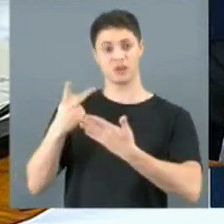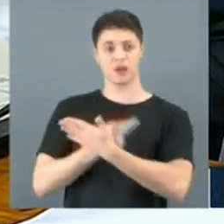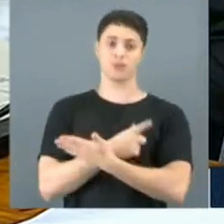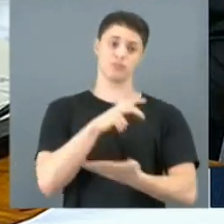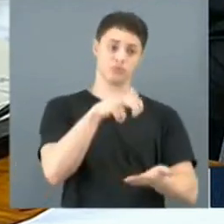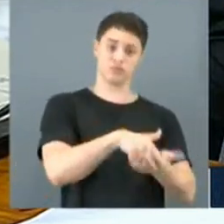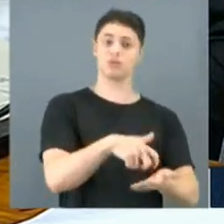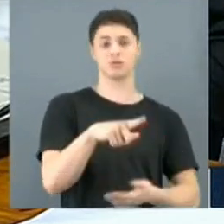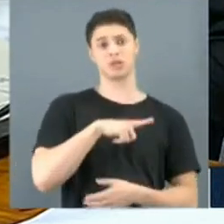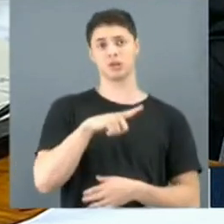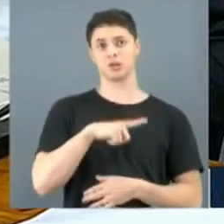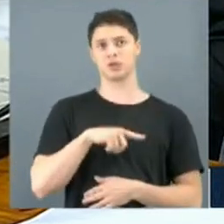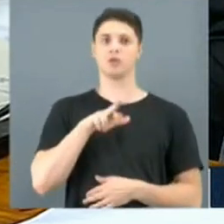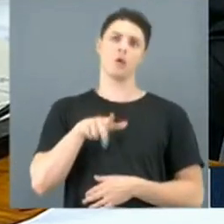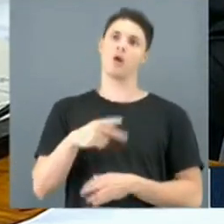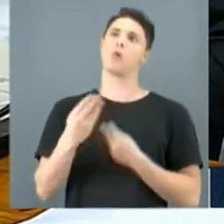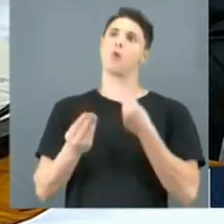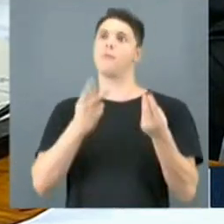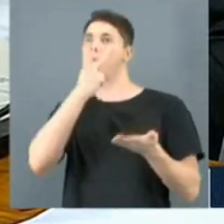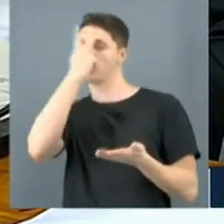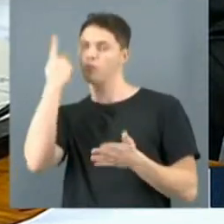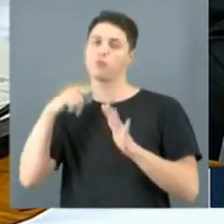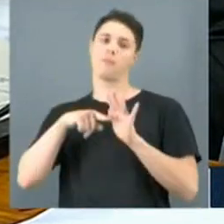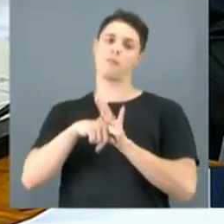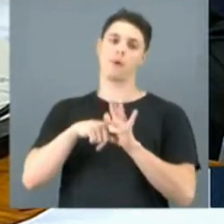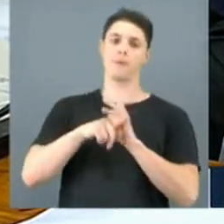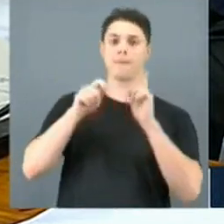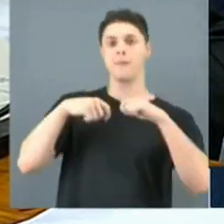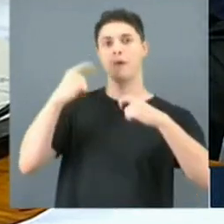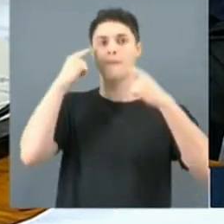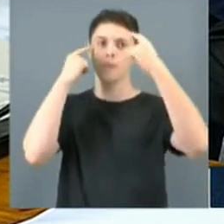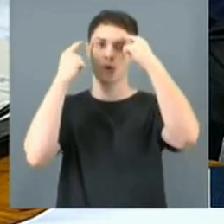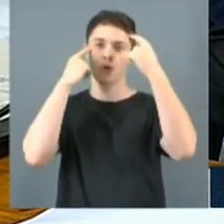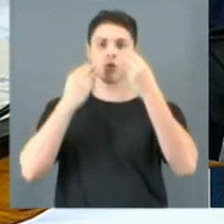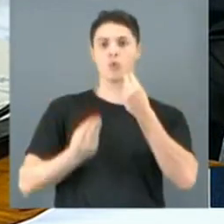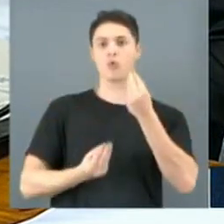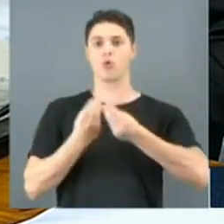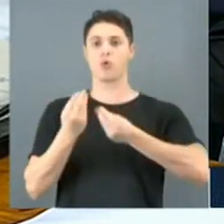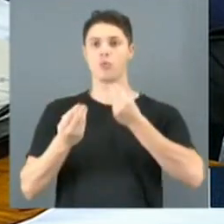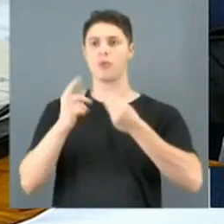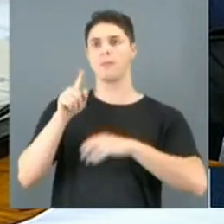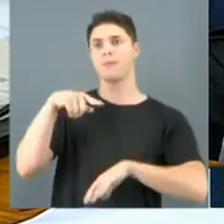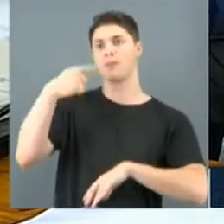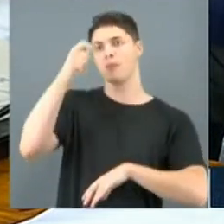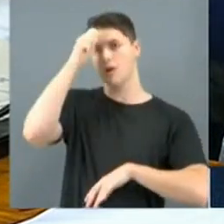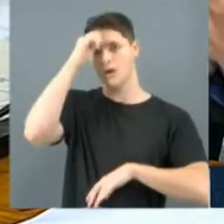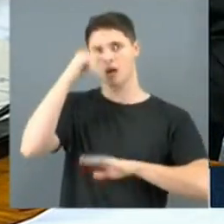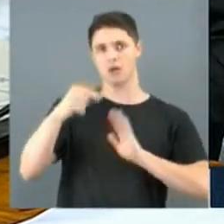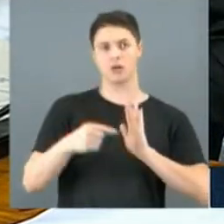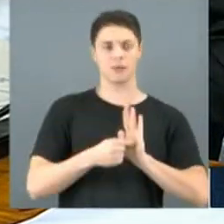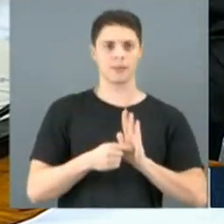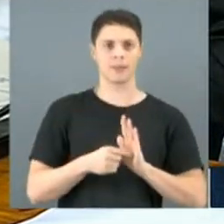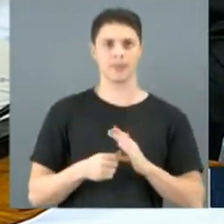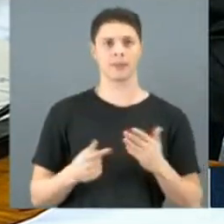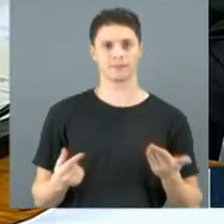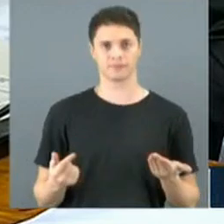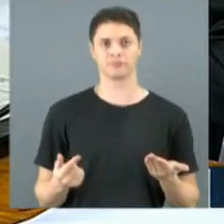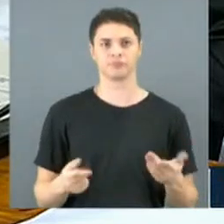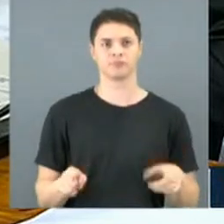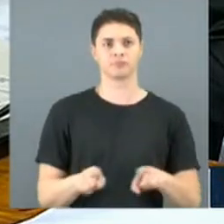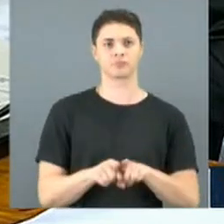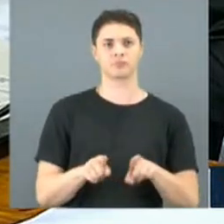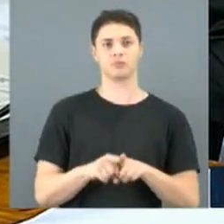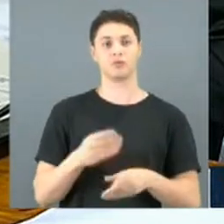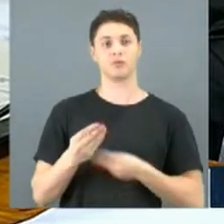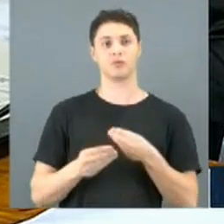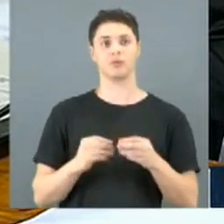como pesquisadores podem pesquisar ou pensar em como um computador, qual vai ser a próxima geração de computadores e como ela será